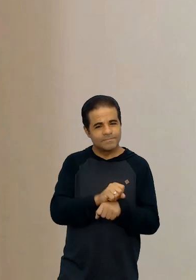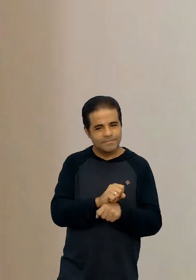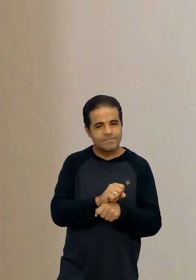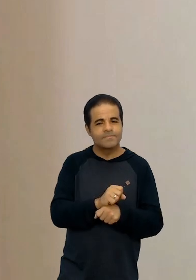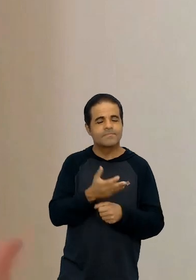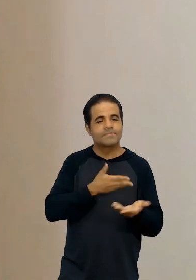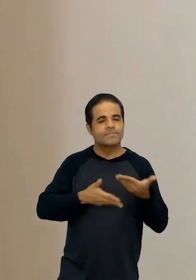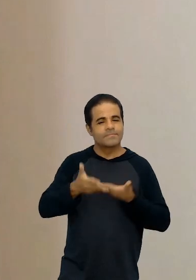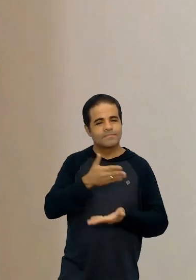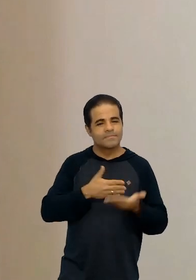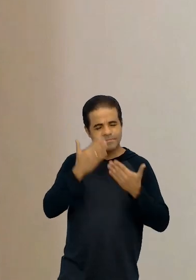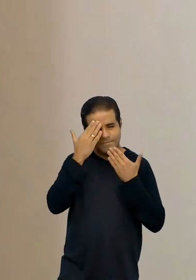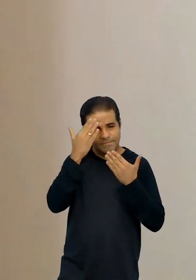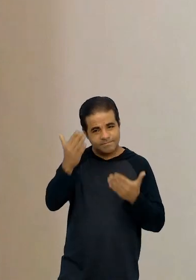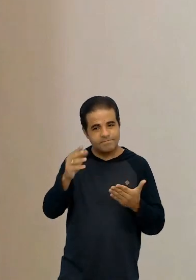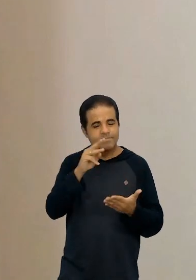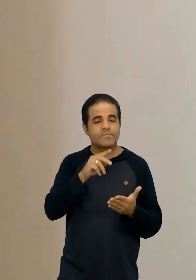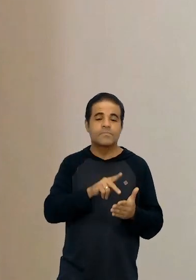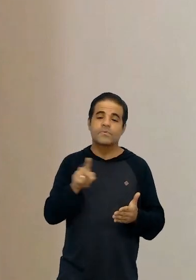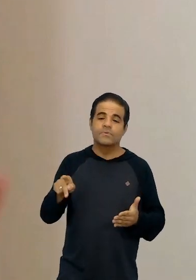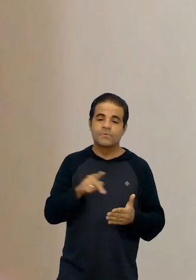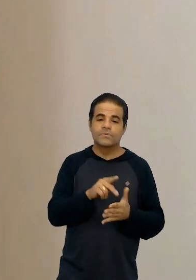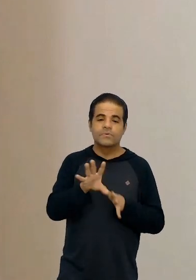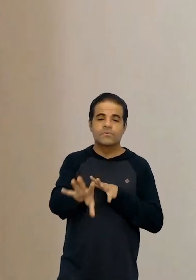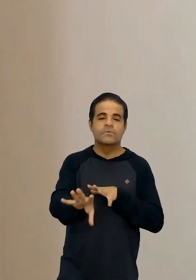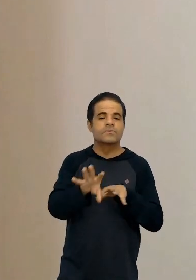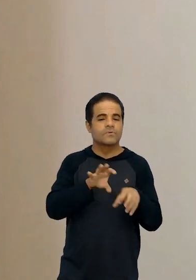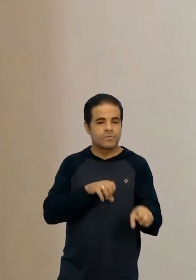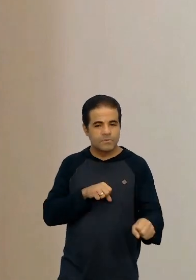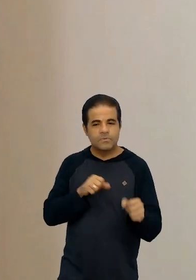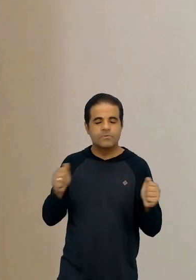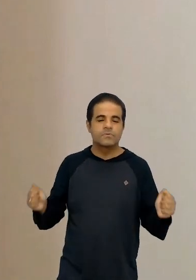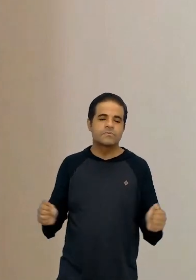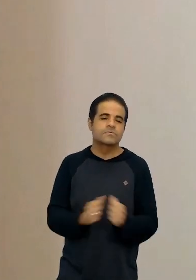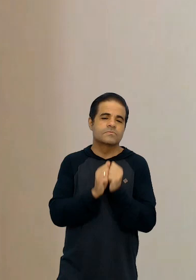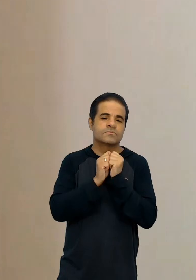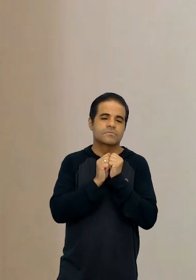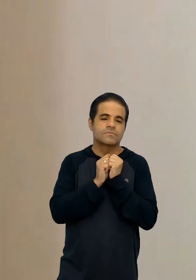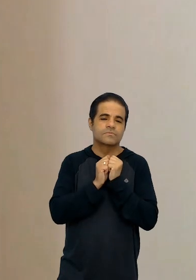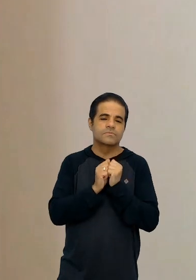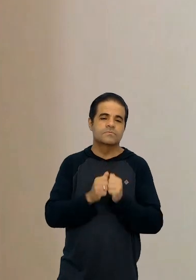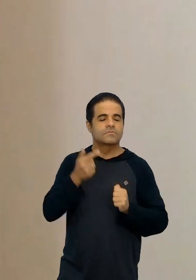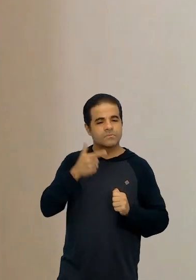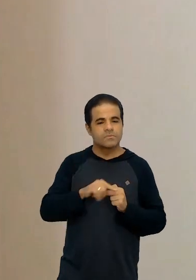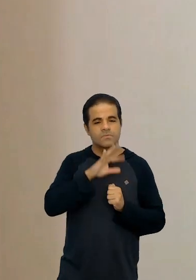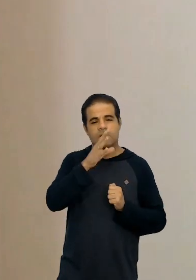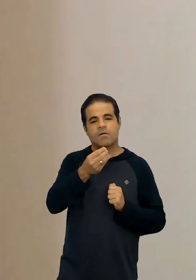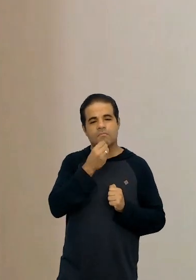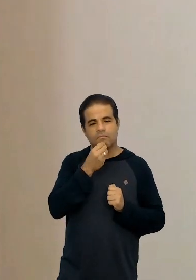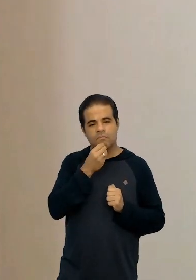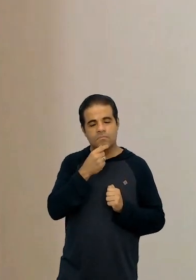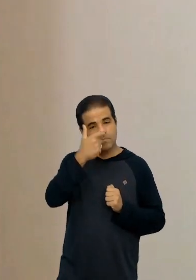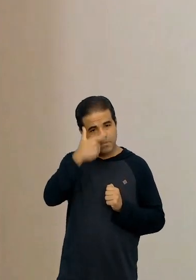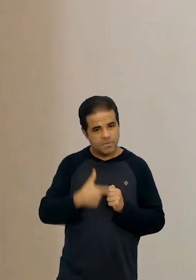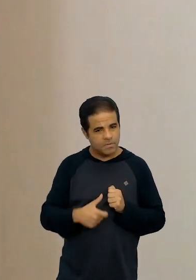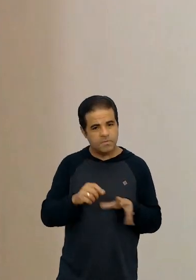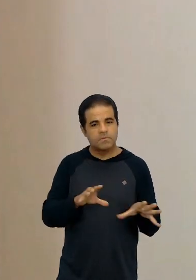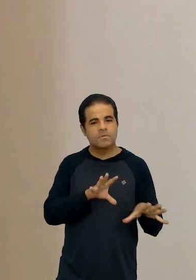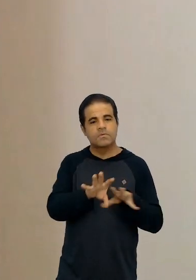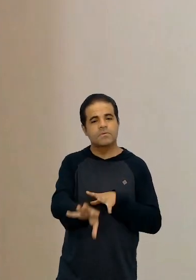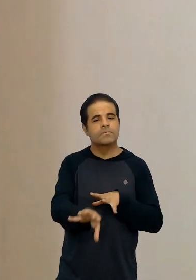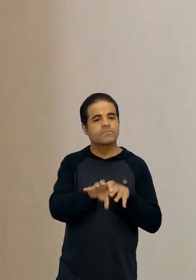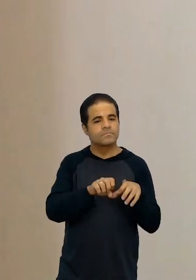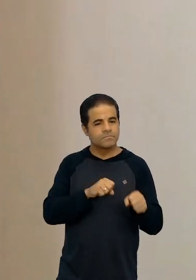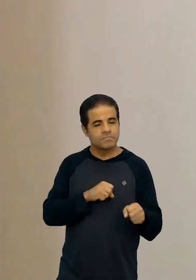de compartilhar. Agradeço, professores, por mais esse momento com vocês, por mais essa oportunidade de eu, como